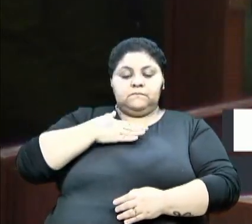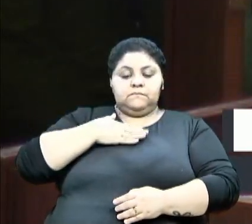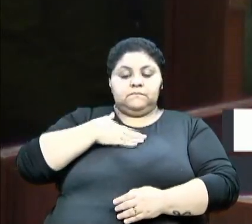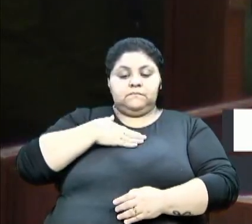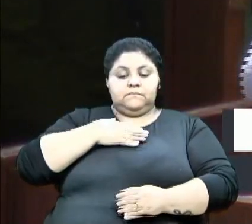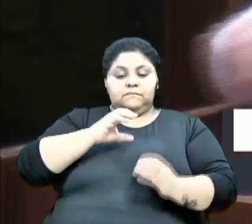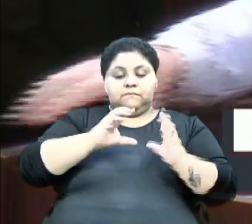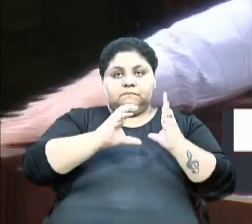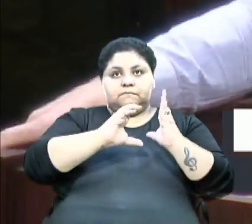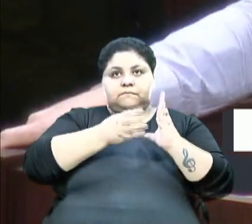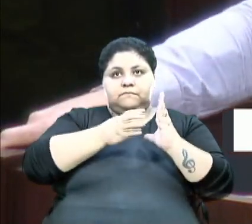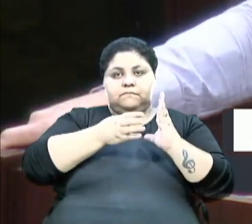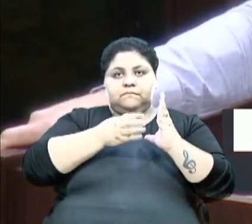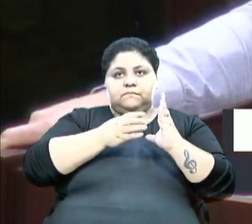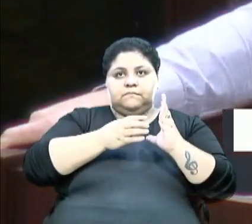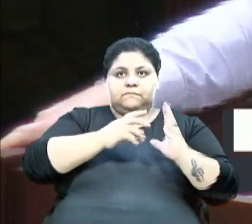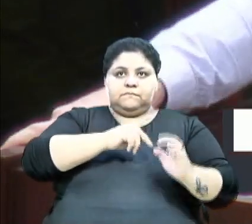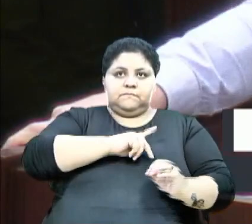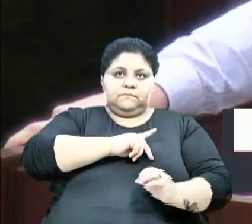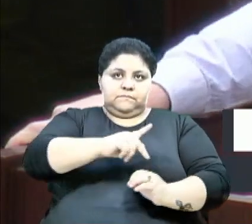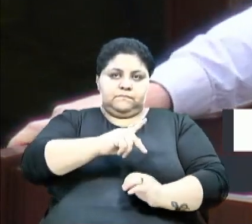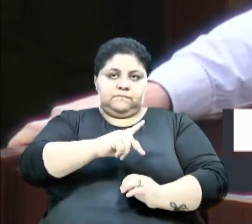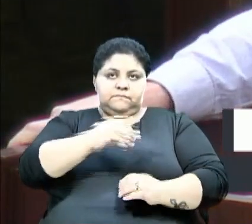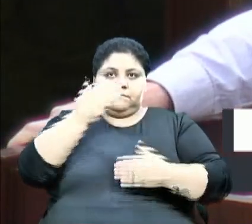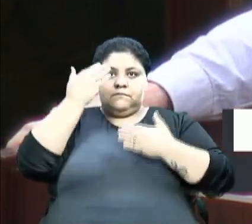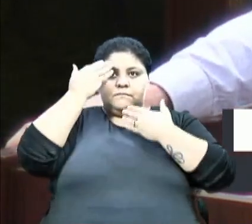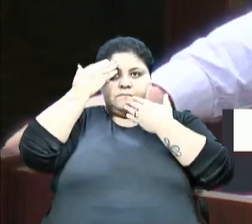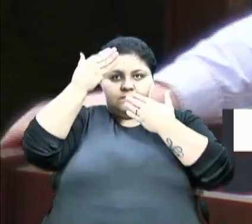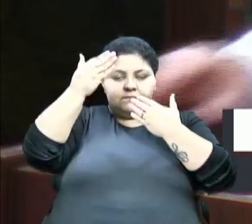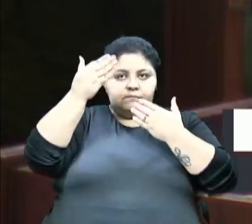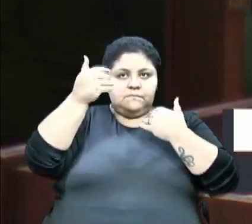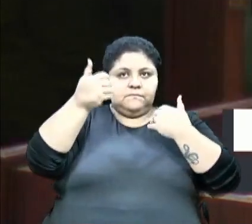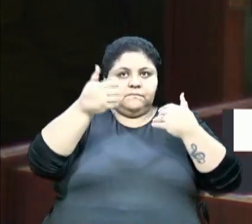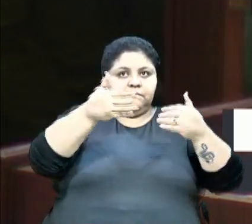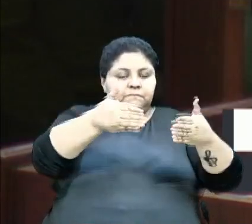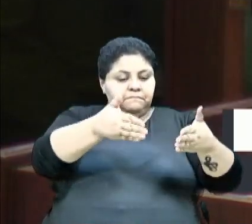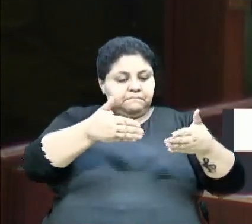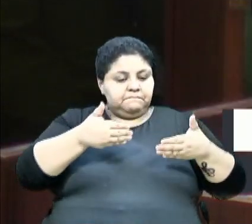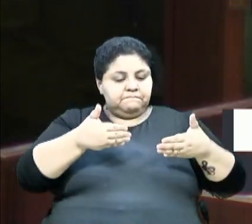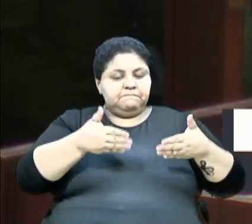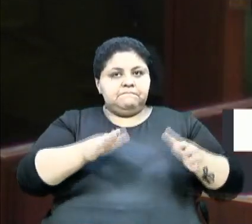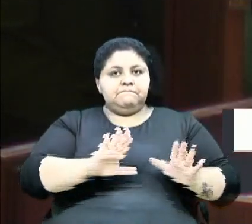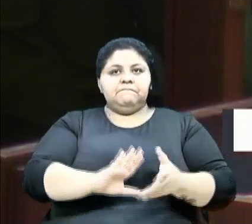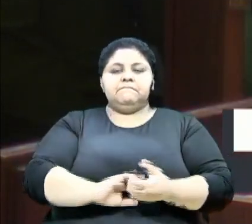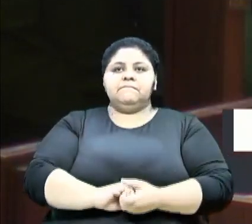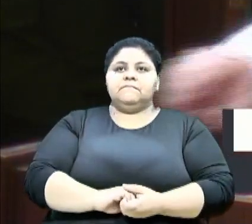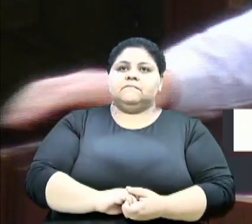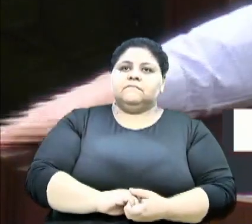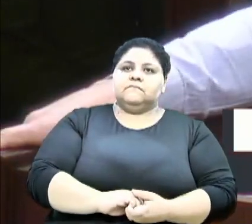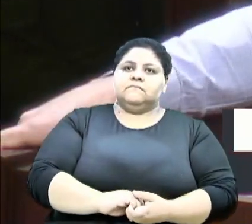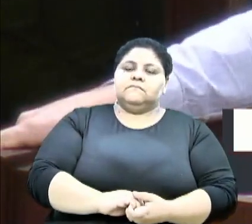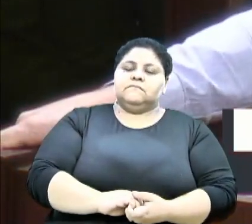partido, vereador presidente Zé D'Ambrosa. Agradeço esse espaço. Se tem